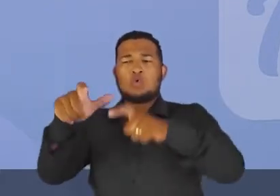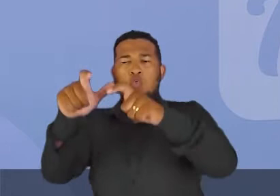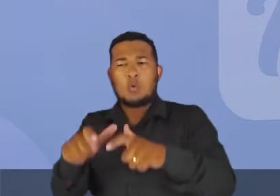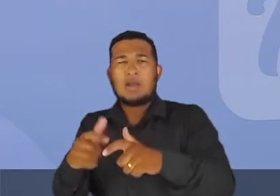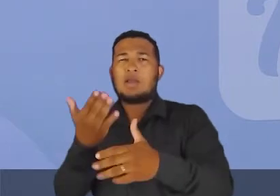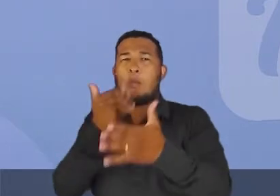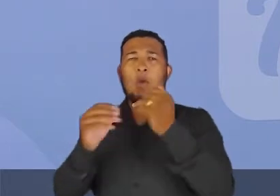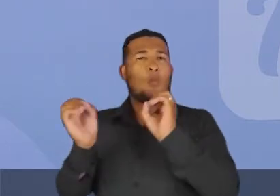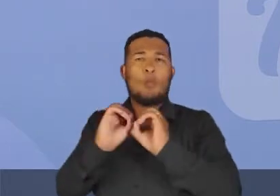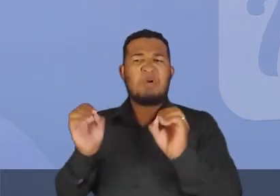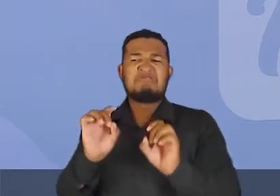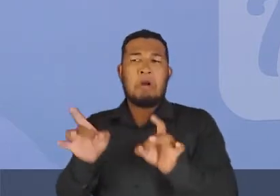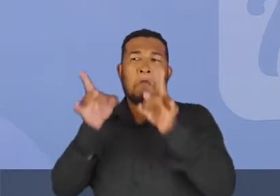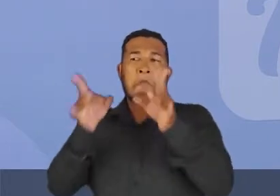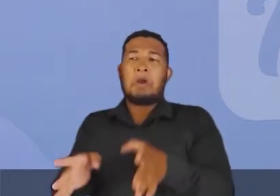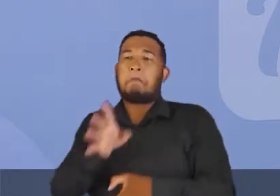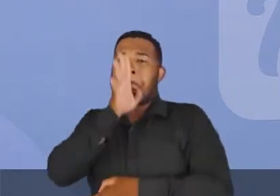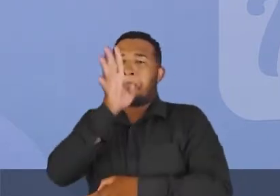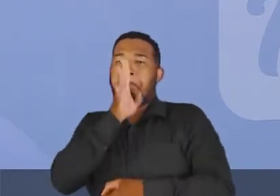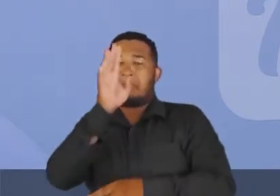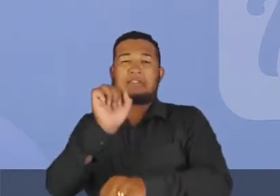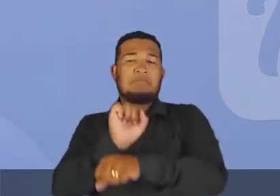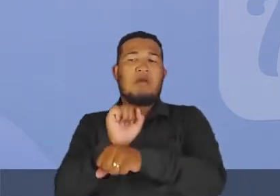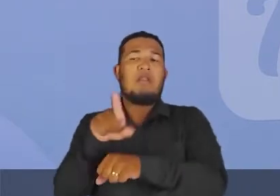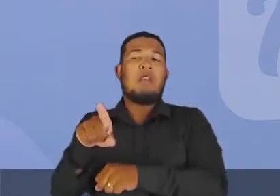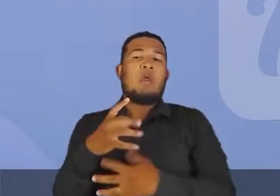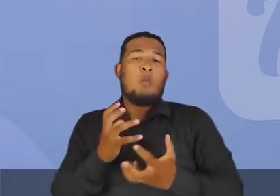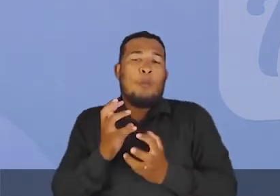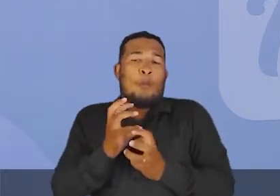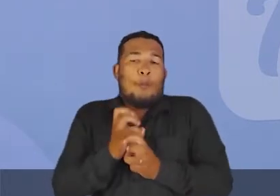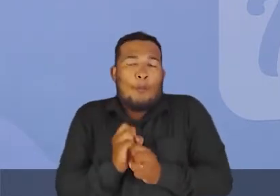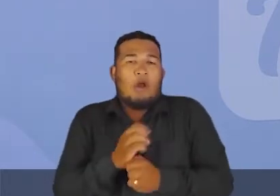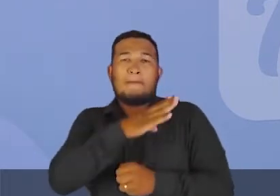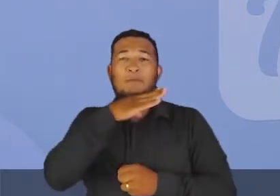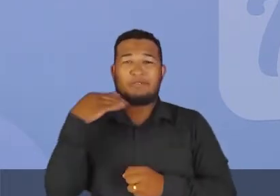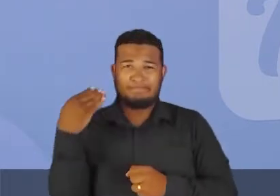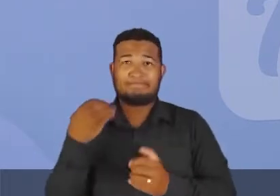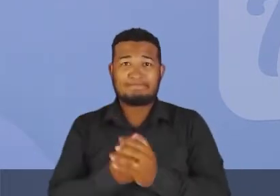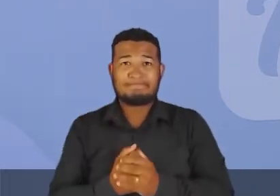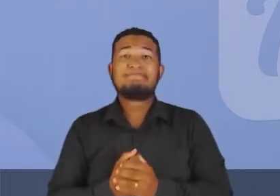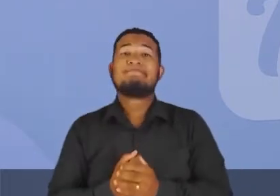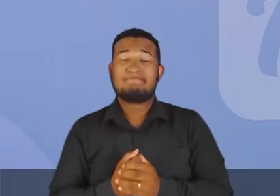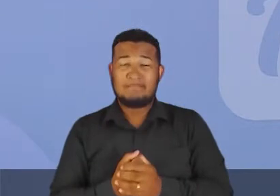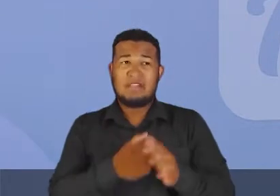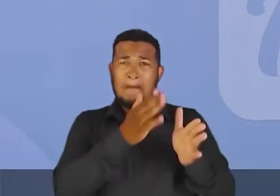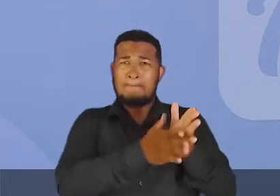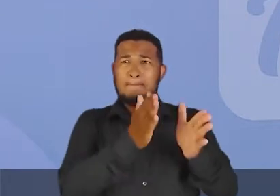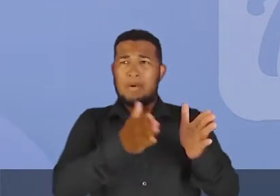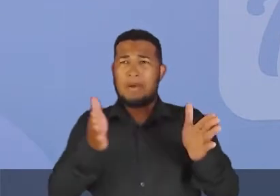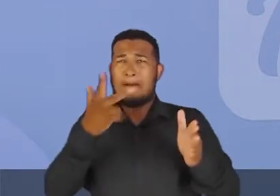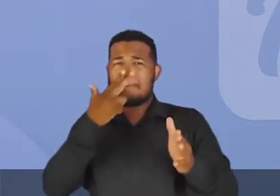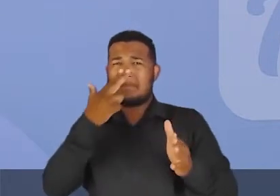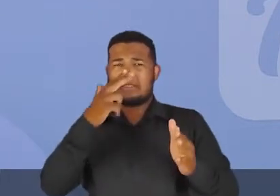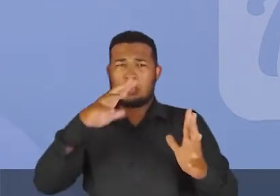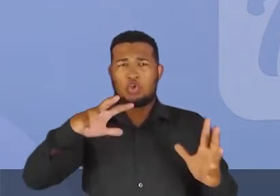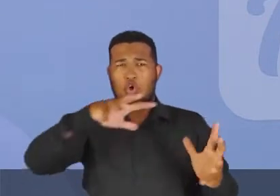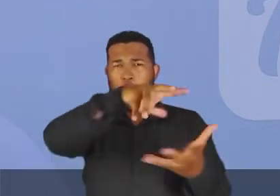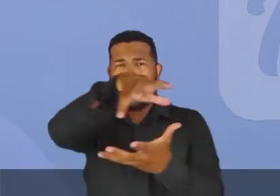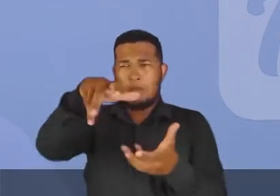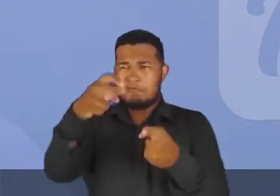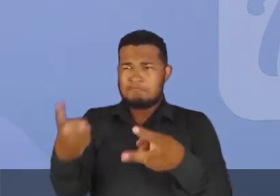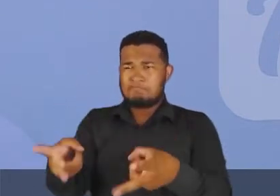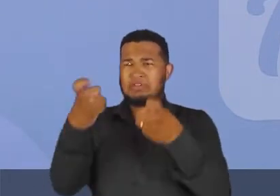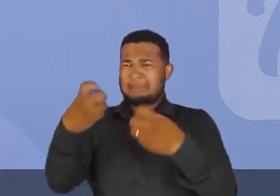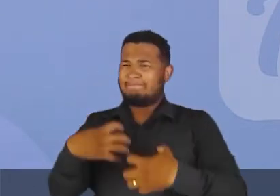sem alimento, esperando para morrer, né? E isso tudo trouxe um desconforto muito grande